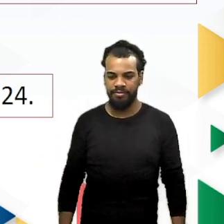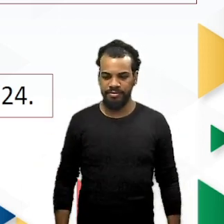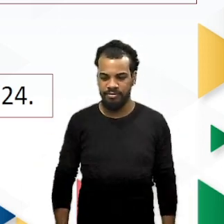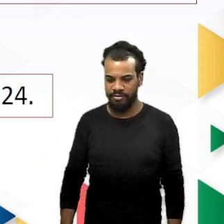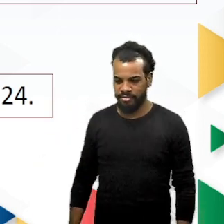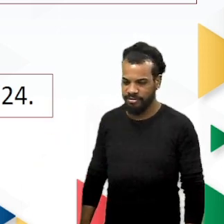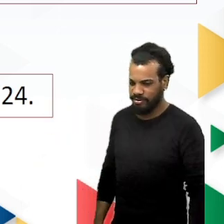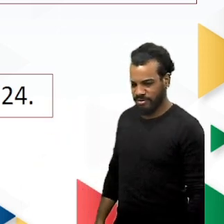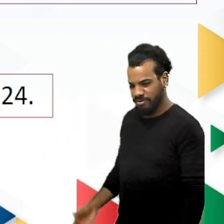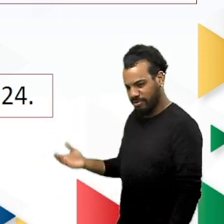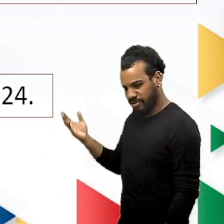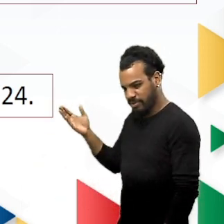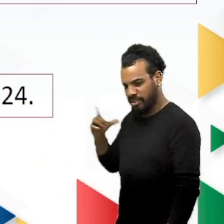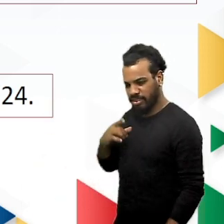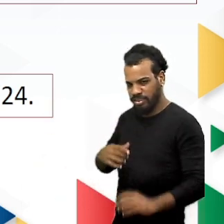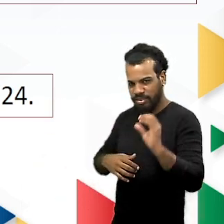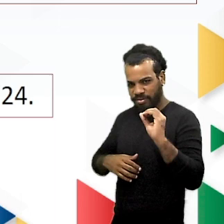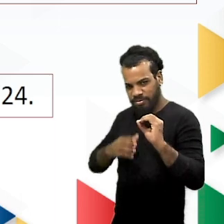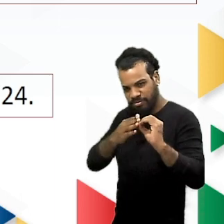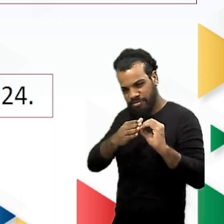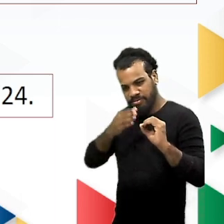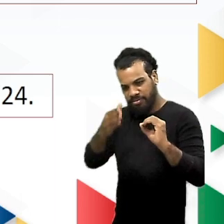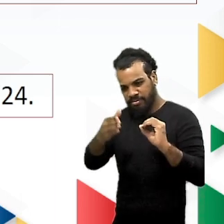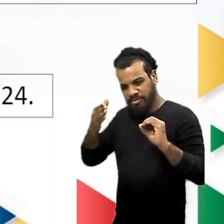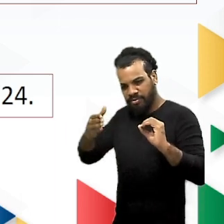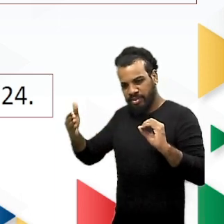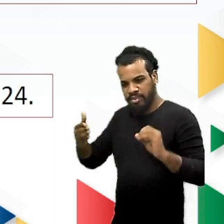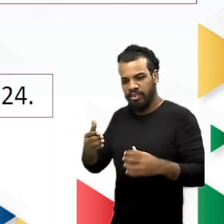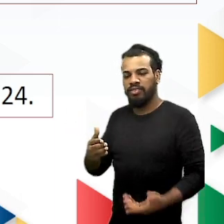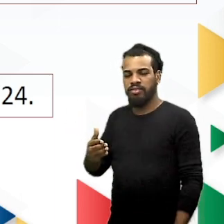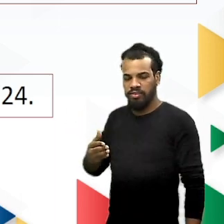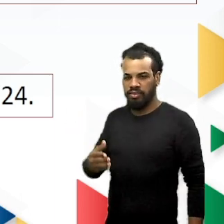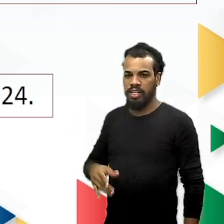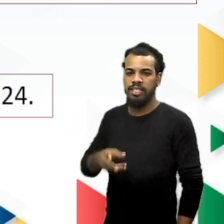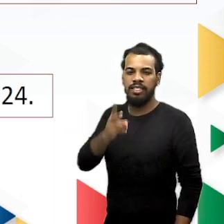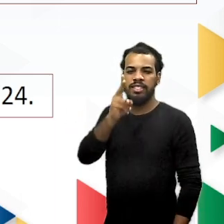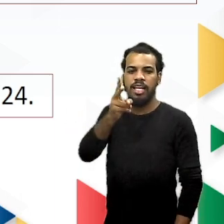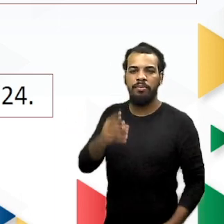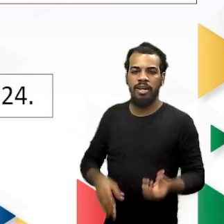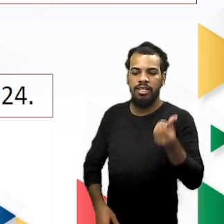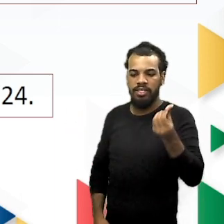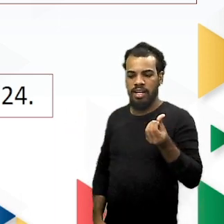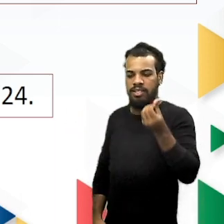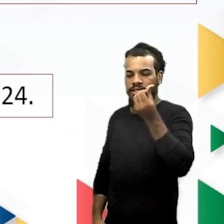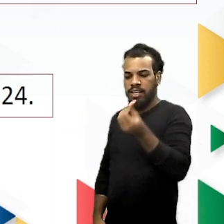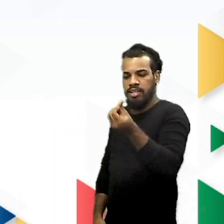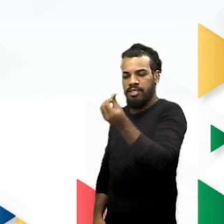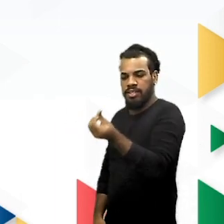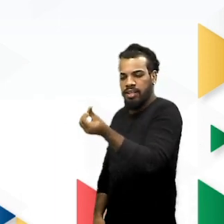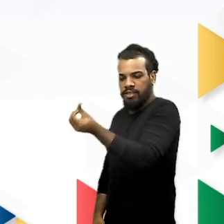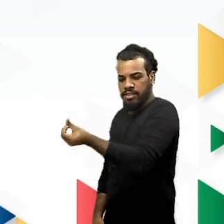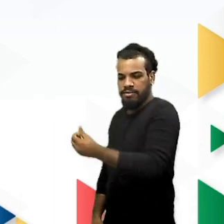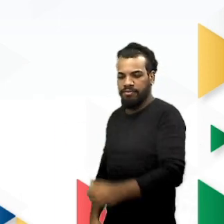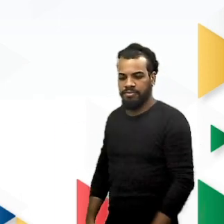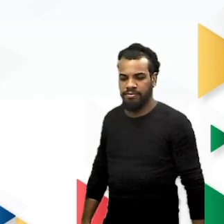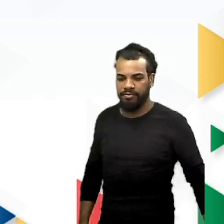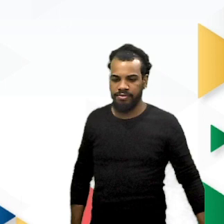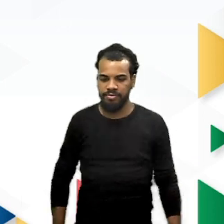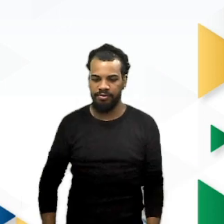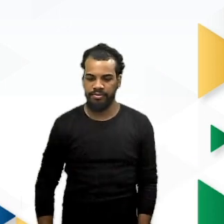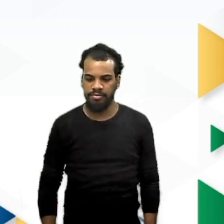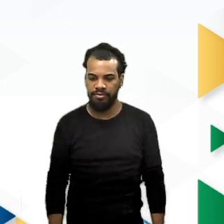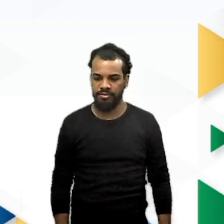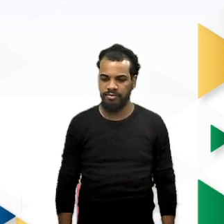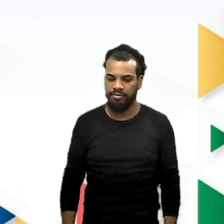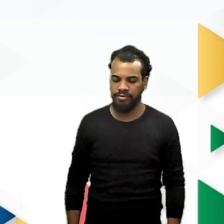dá 6, 6 para 12 dá 6, 18 para 24 também dá 6. Tranquilo? Agora,